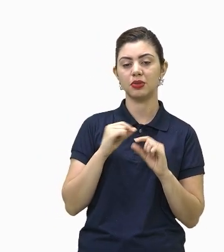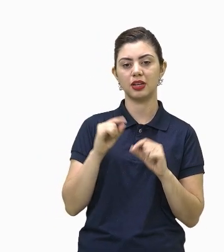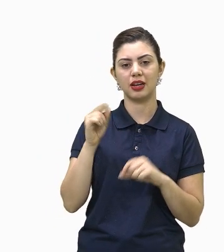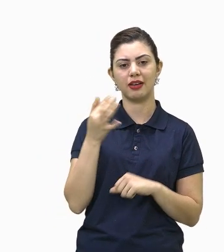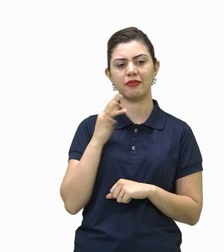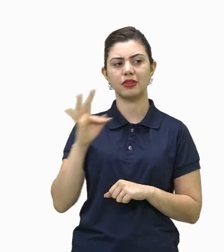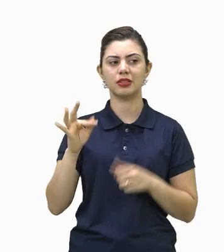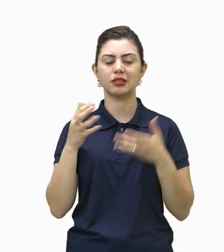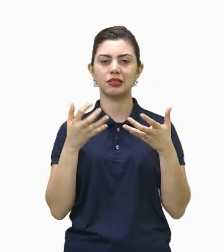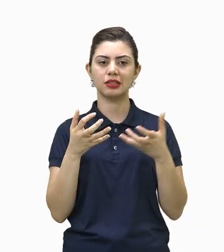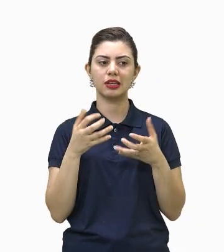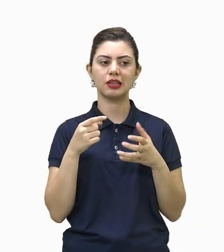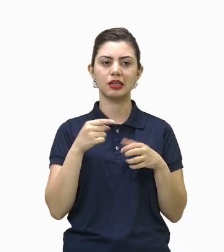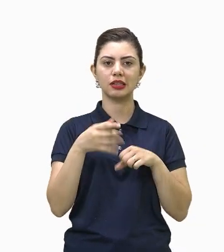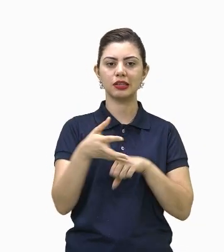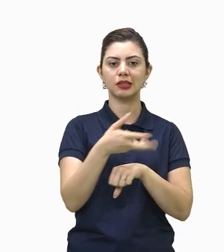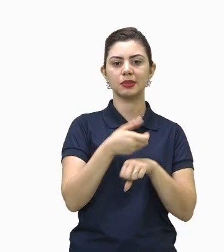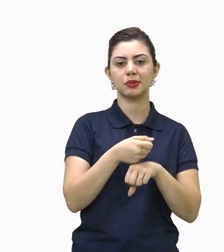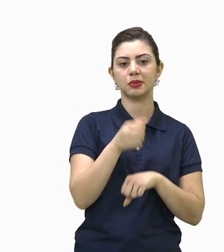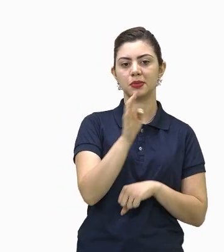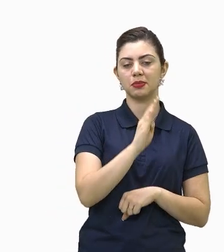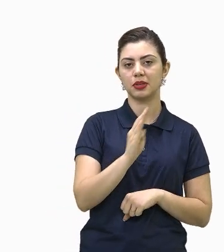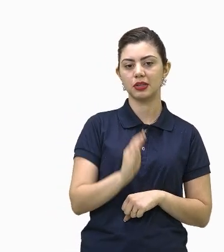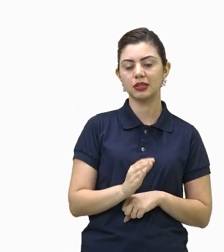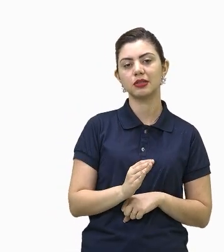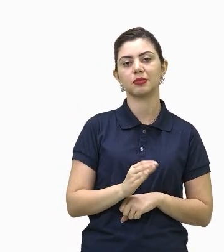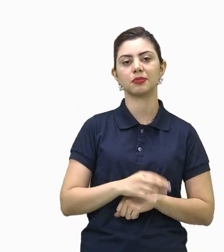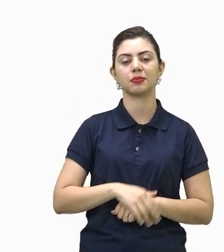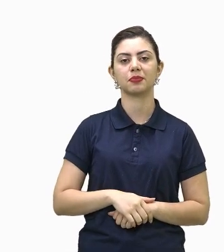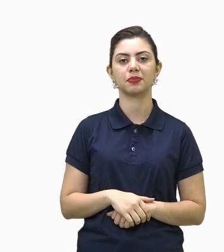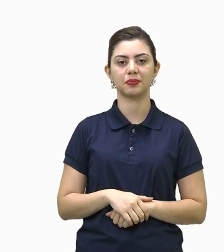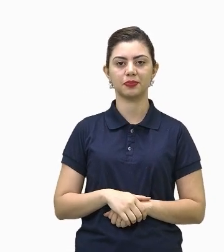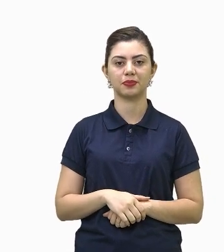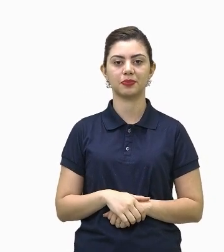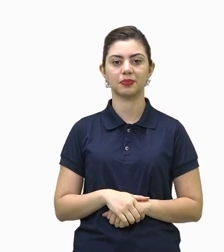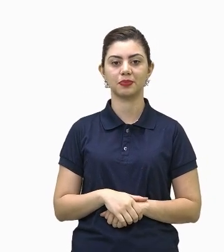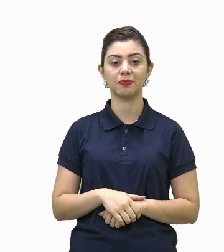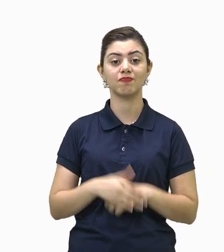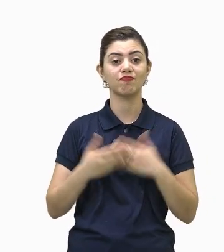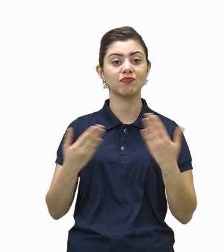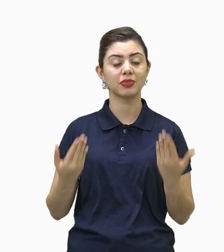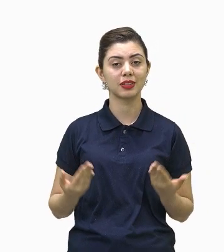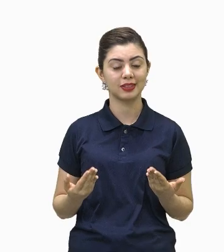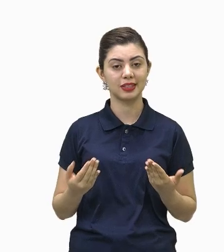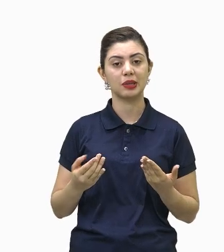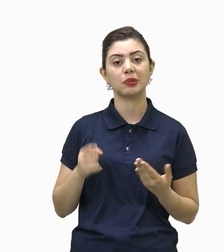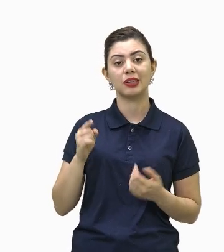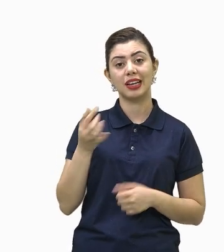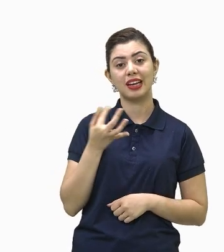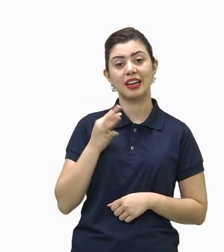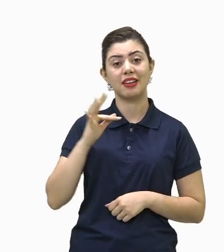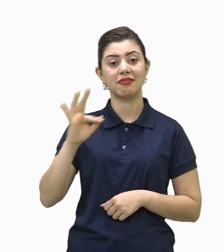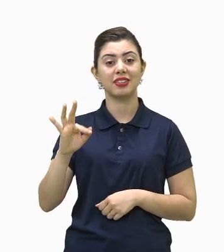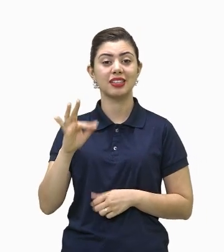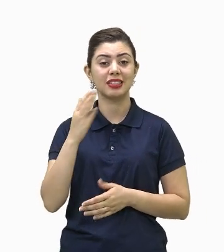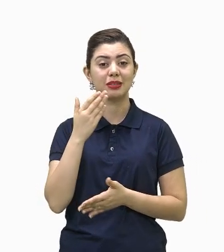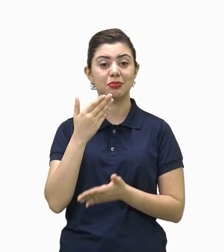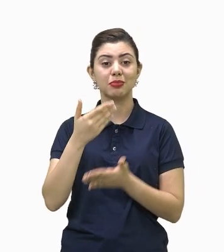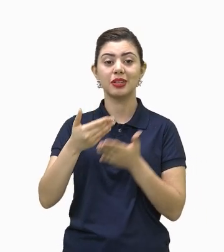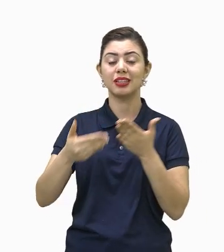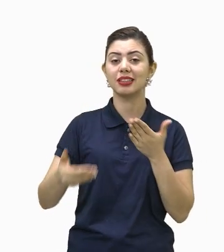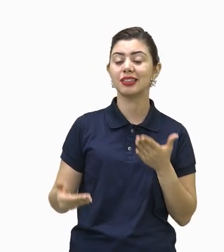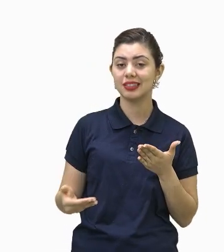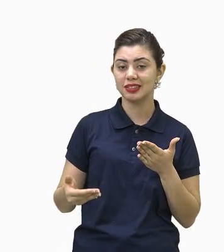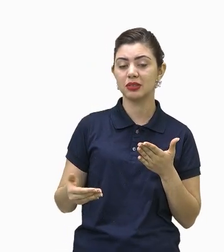a importância estratégica da região. A derrota aí, né, francesa no